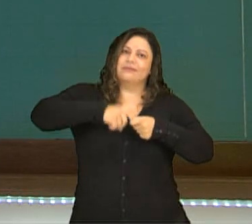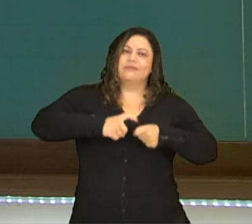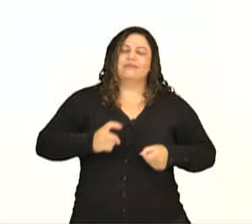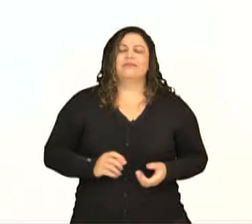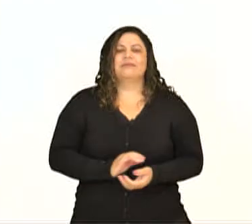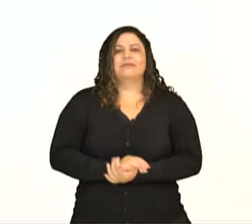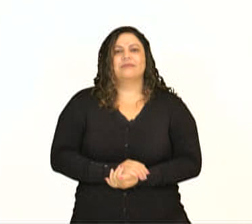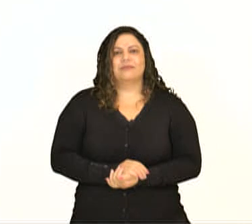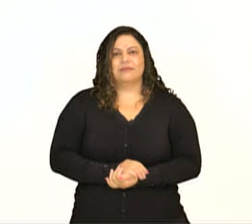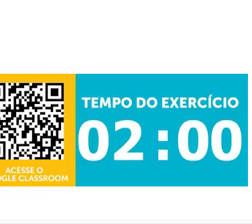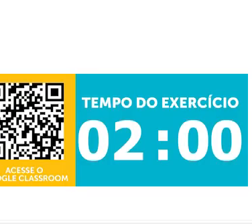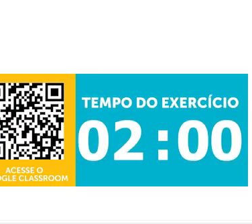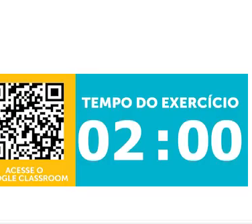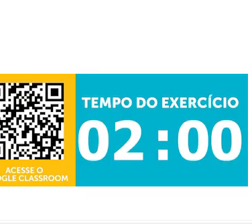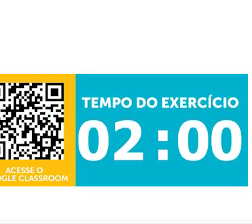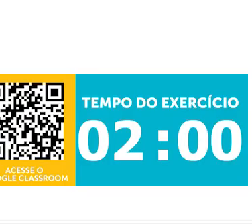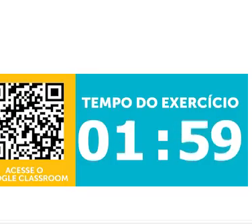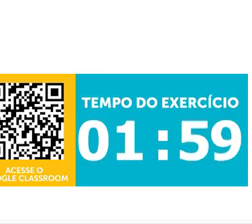a resposta.